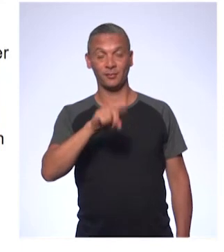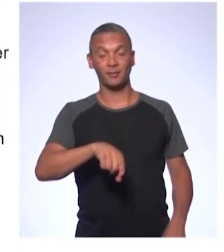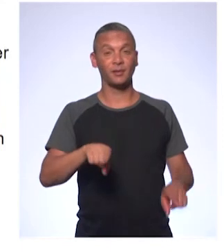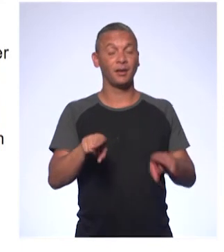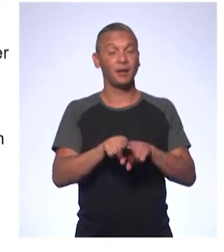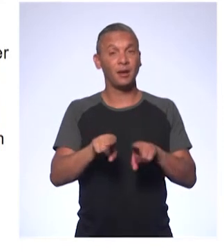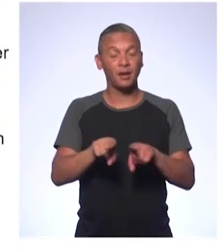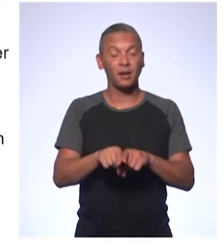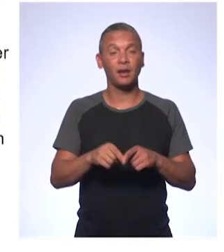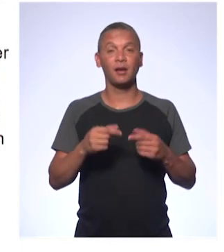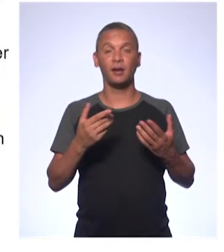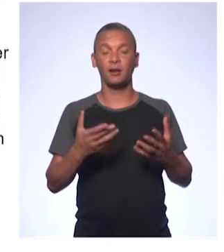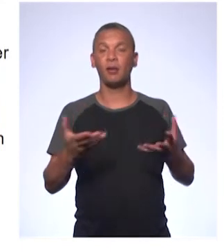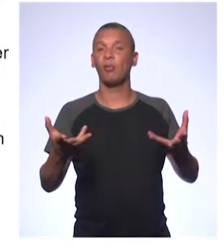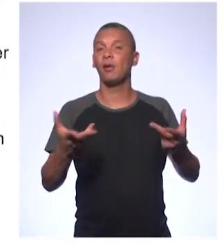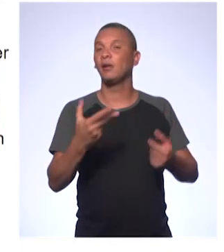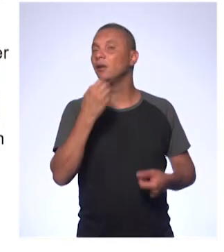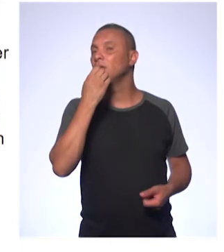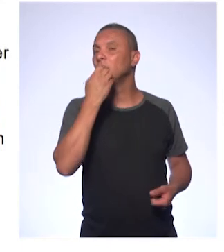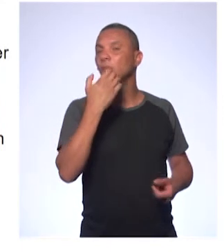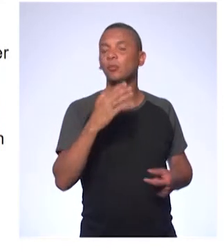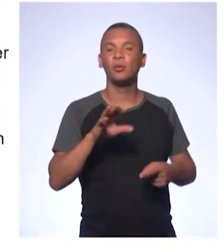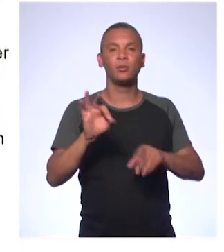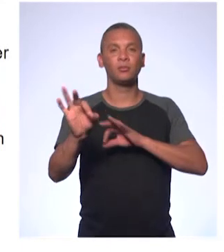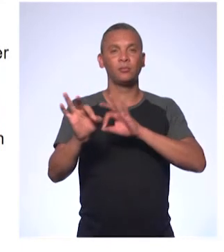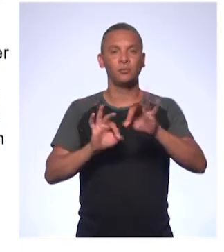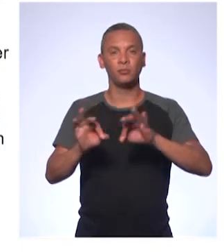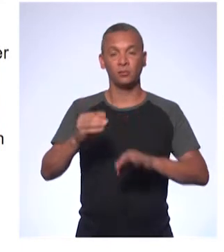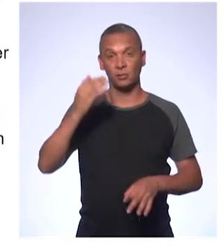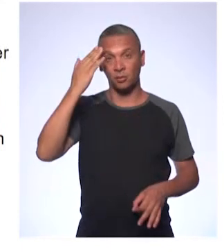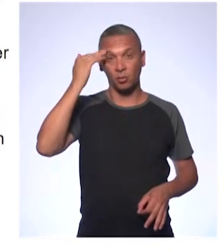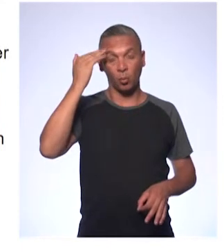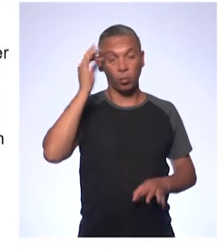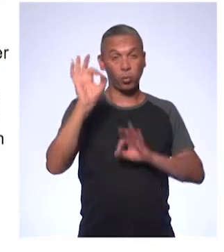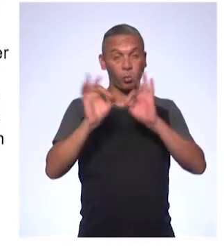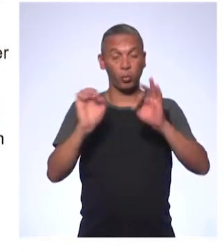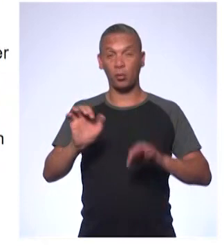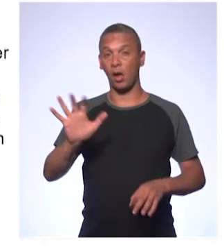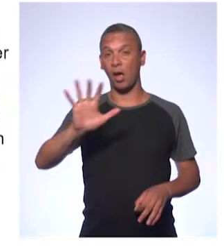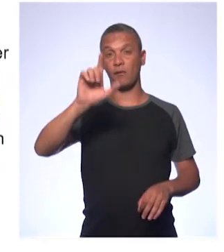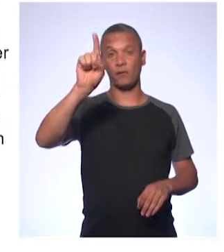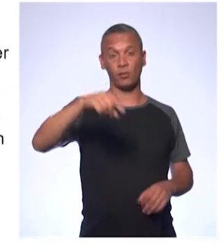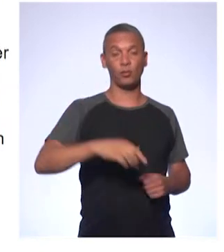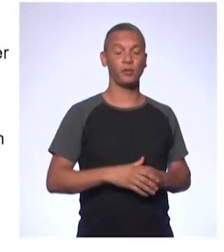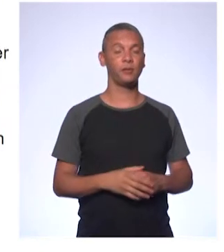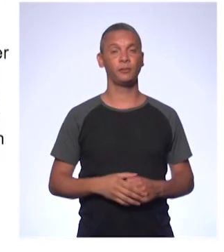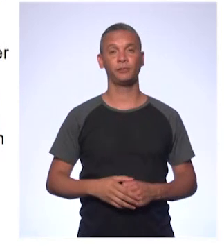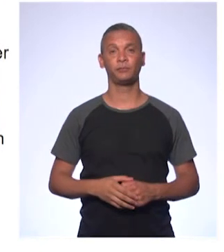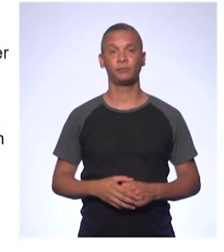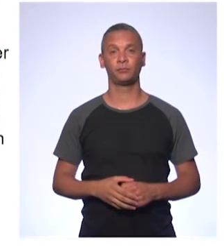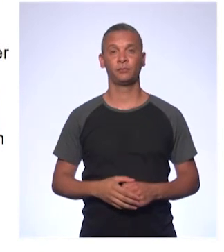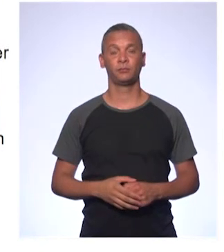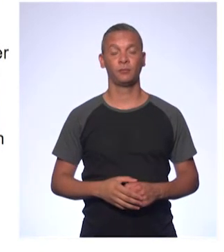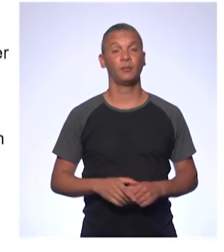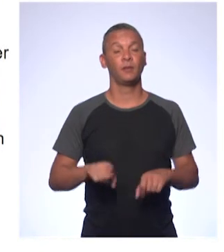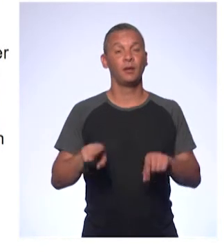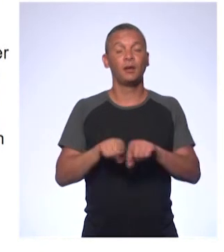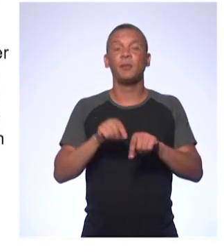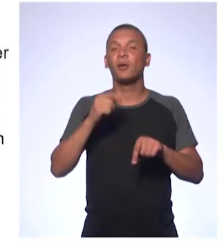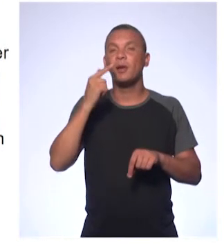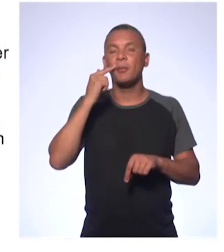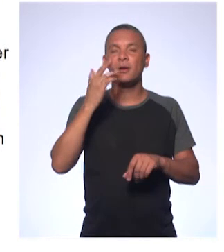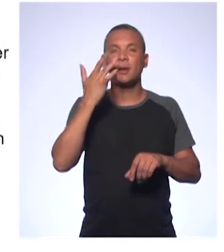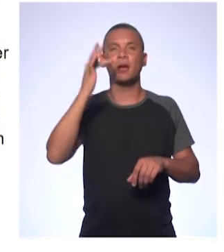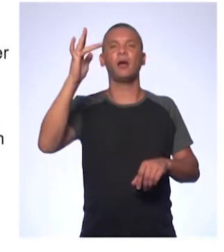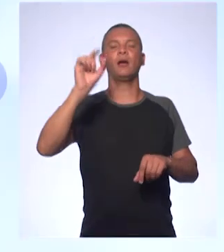como de boa qualidade, os famosos, mais caros, né? E de rubíes. Rubíes são pedras, né? Então